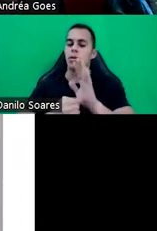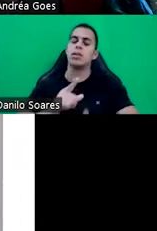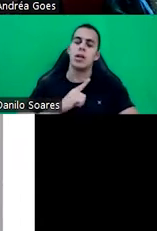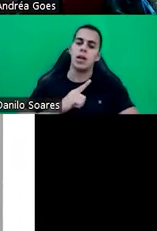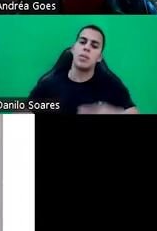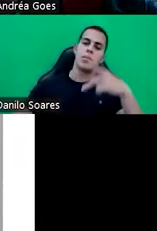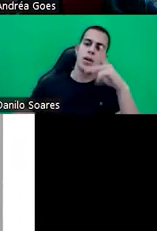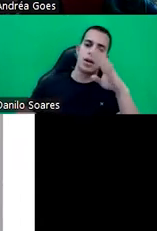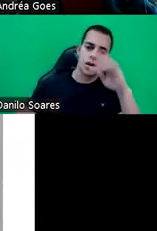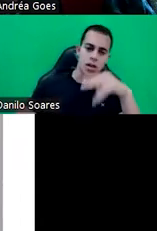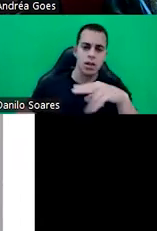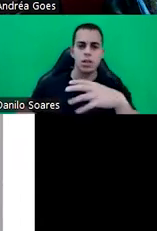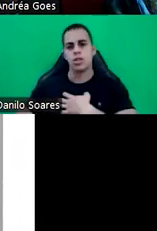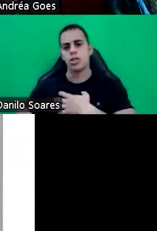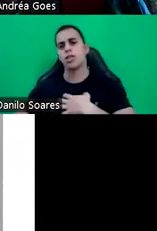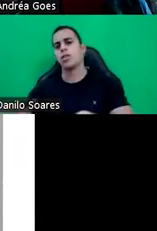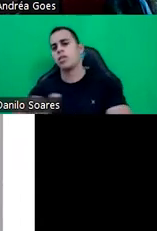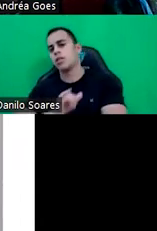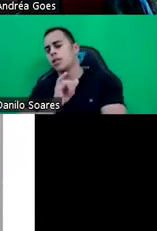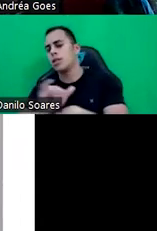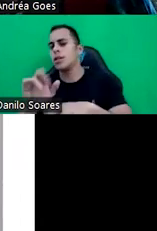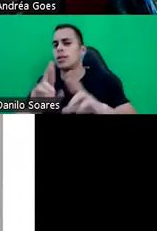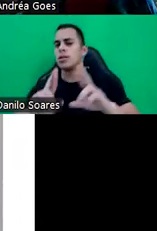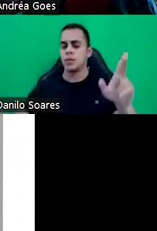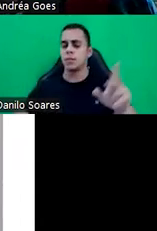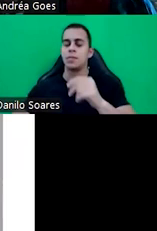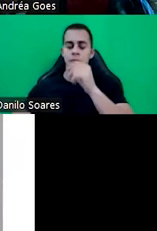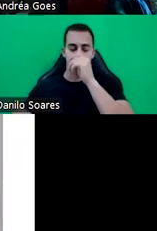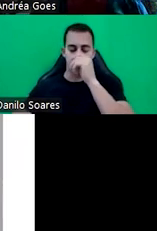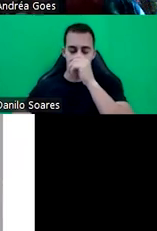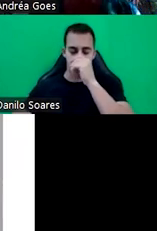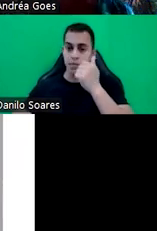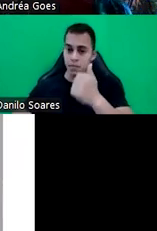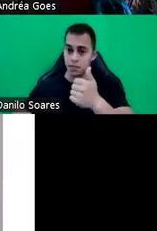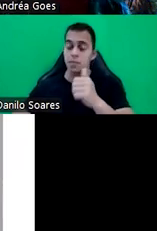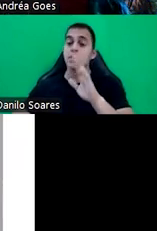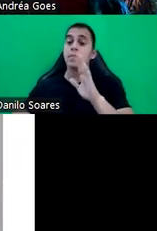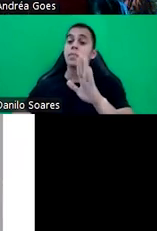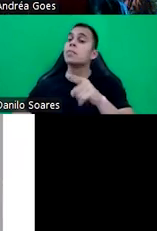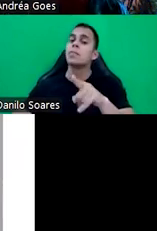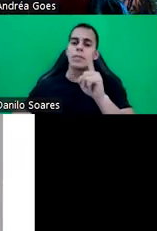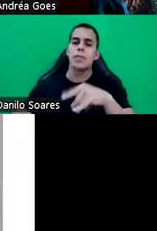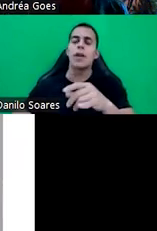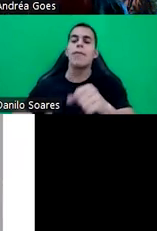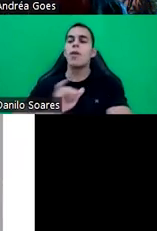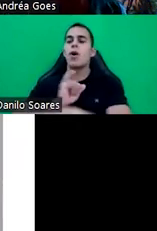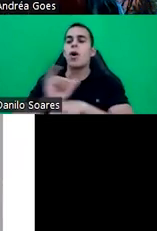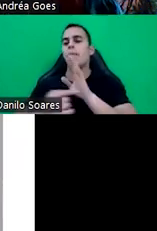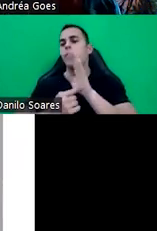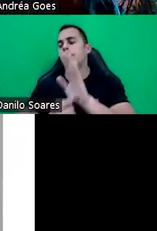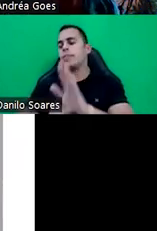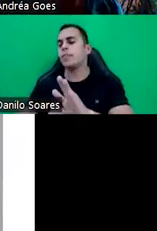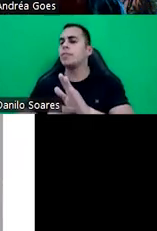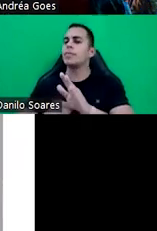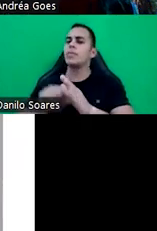assim, a outra assada, uma enzima daqui, uma enzima dali. Tá? Mas isso daqui mostra uma forma da gente suplantar alguns